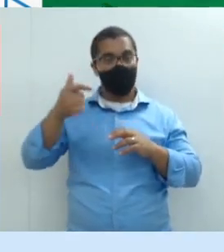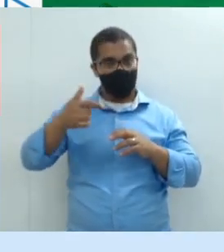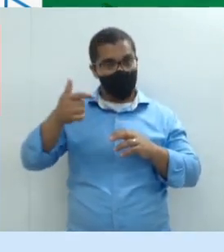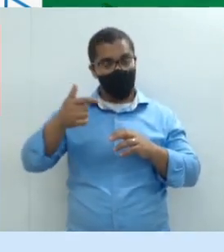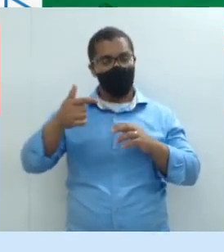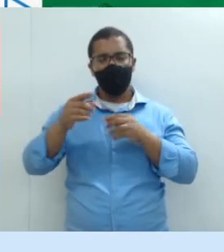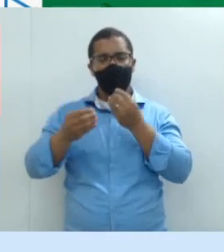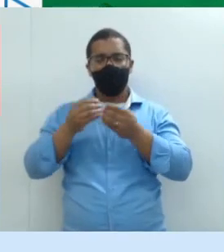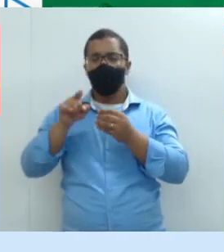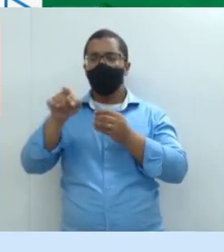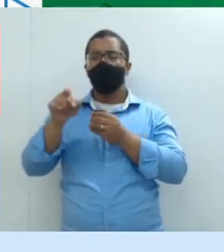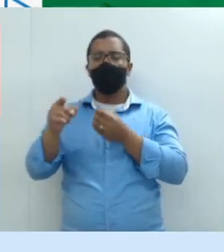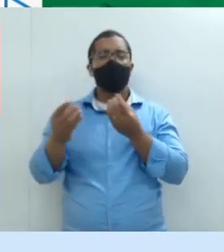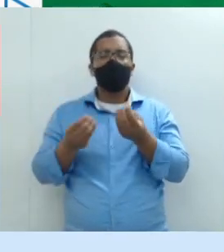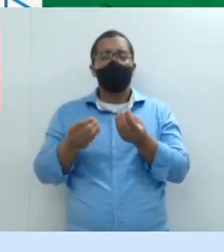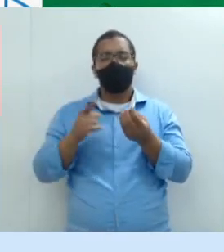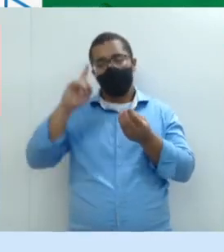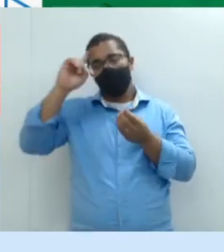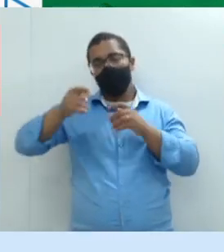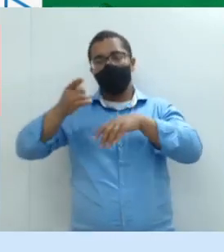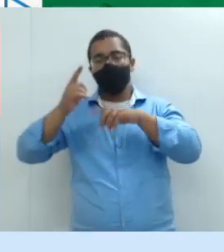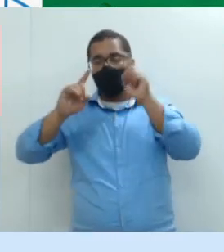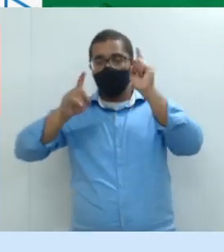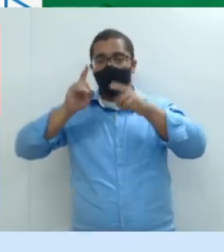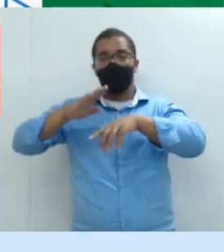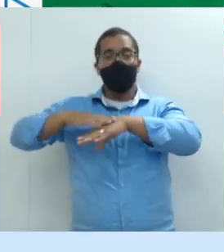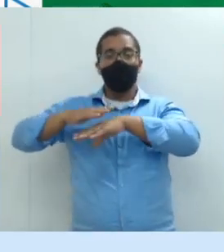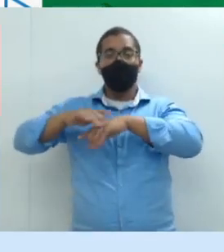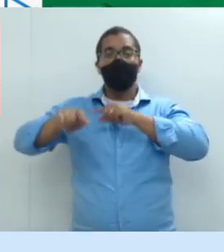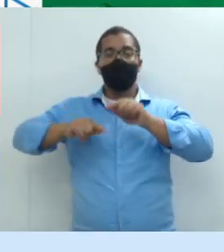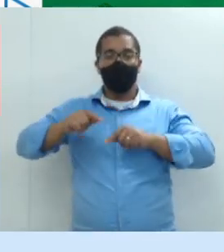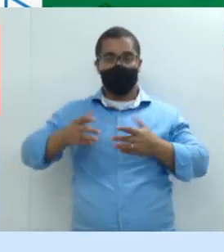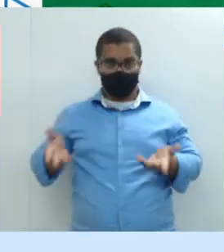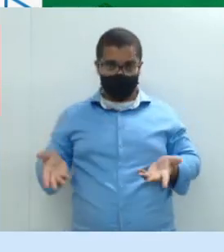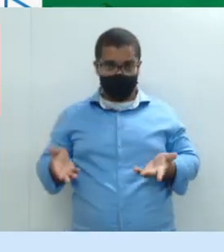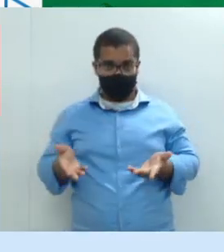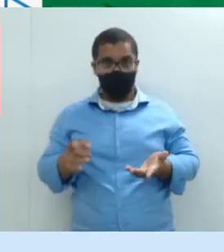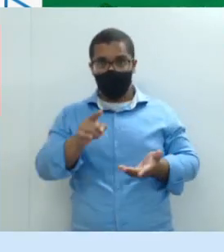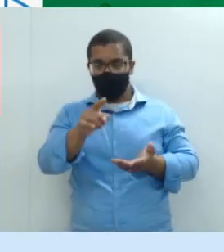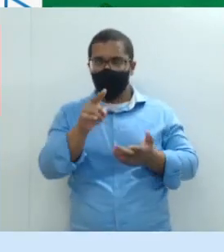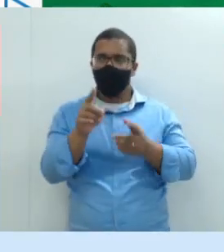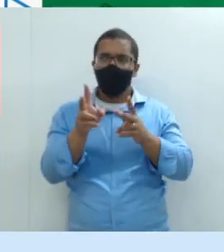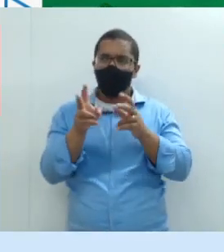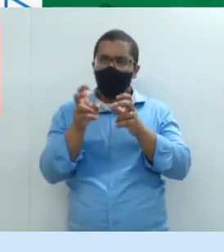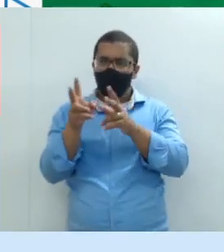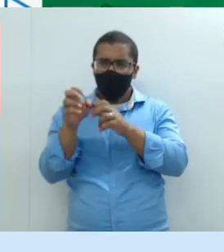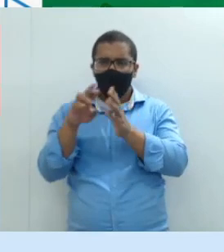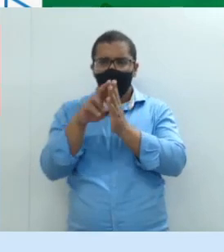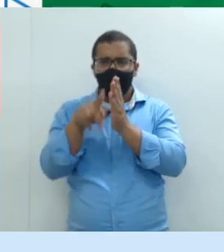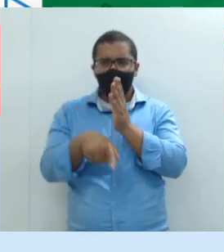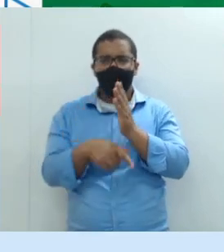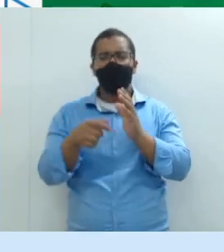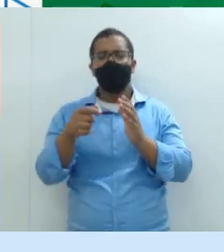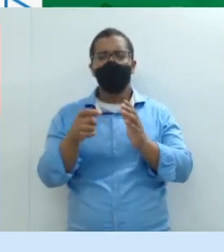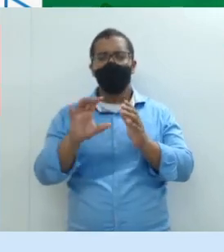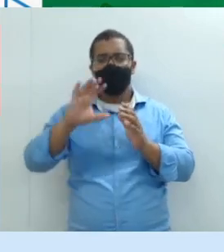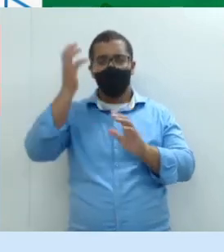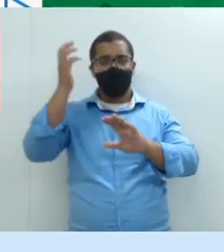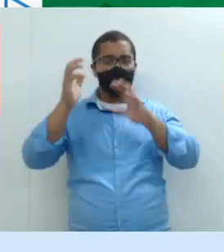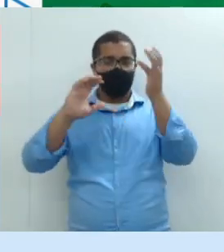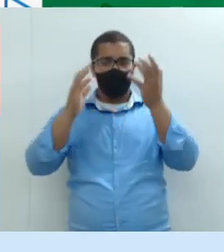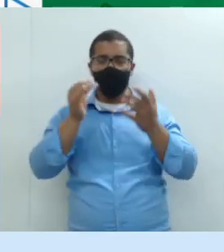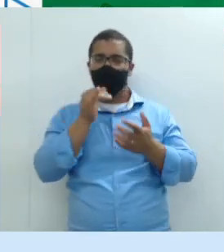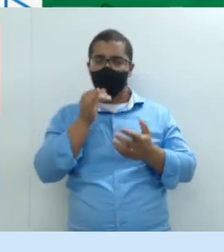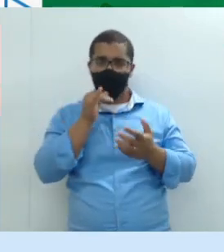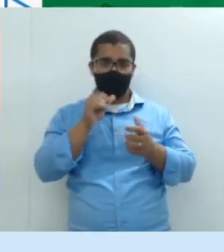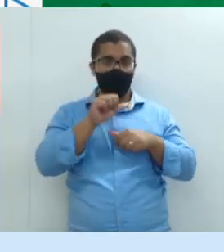que tem a autonomia de dizer o que deve ser feito e o que não deve? Né? Então, você vai enxergar vários eventos. Se a gente pegar a Reforma